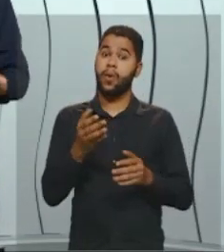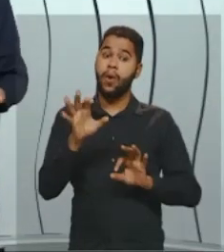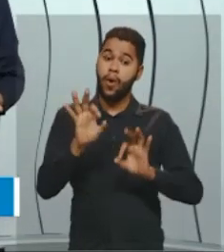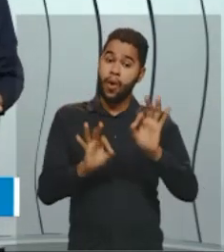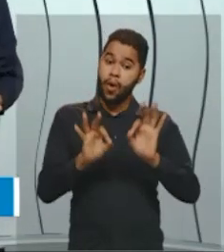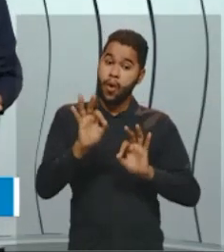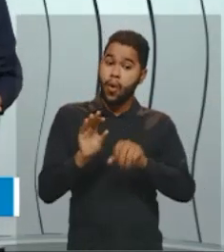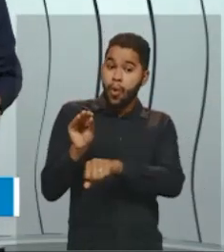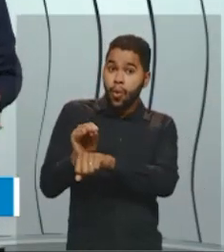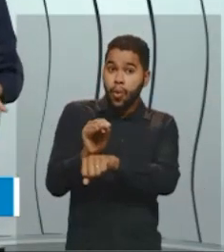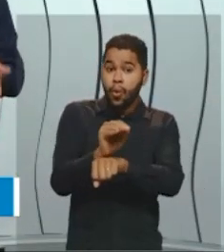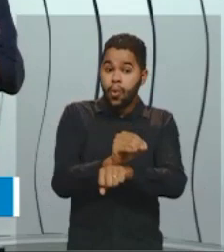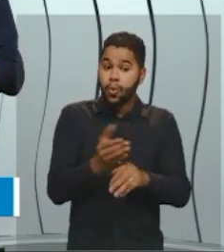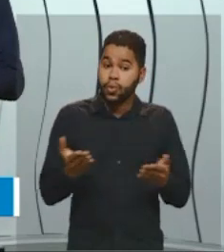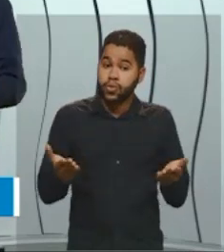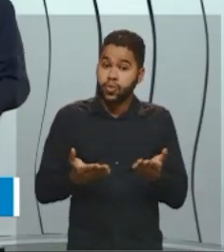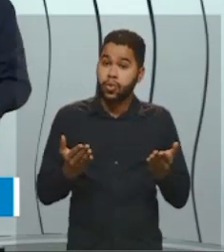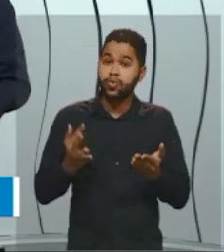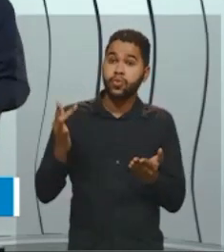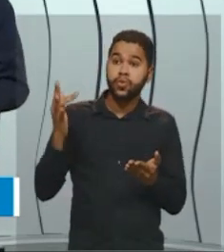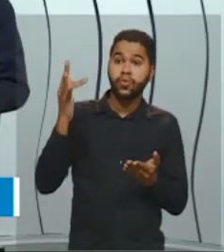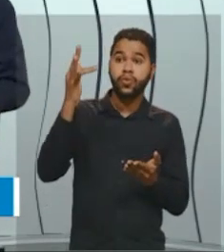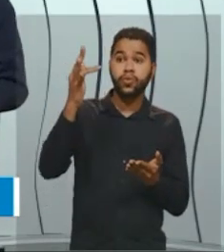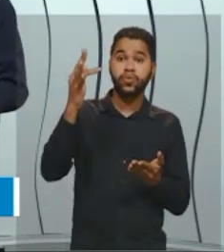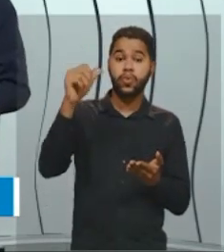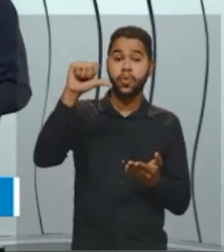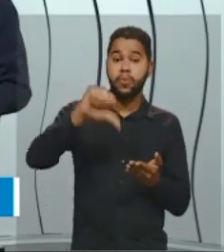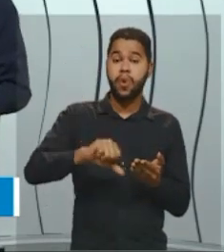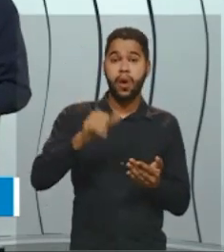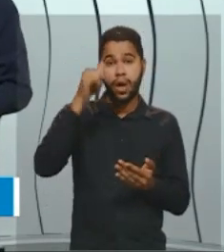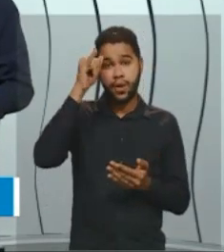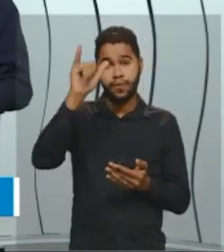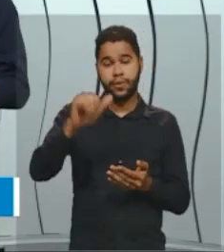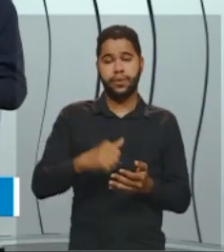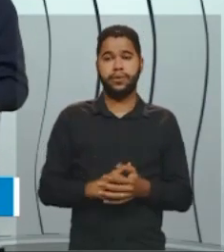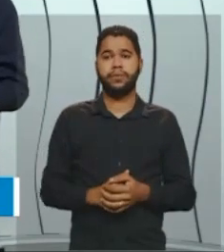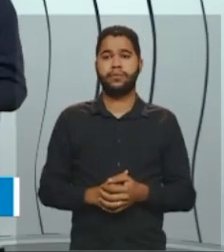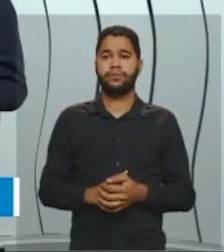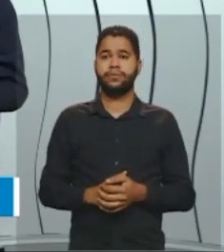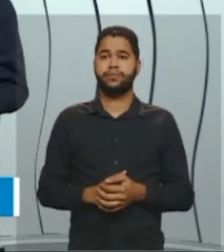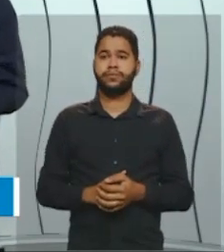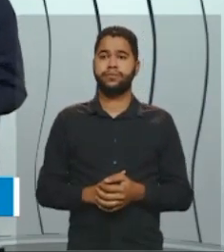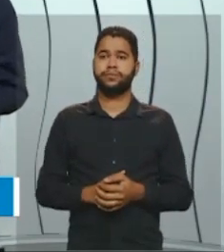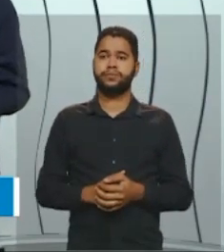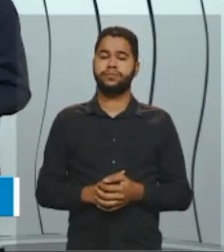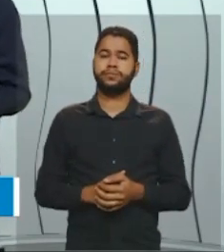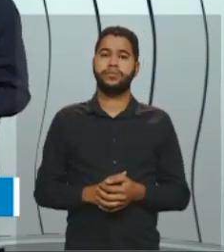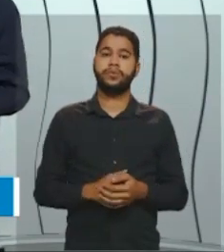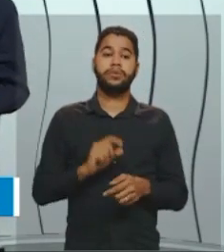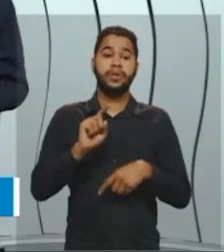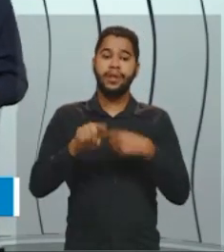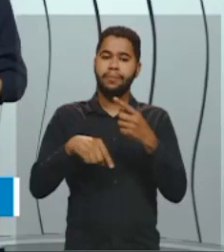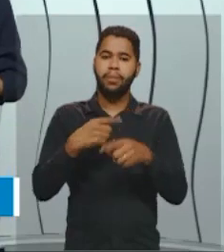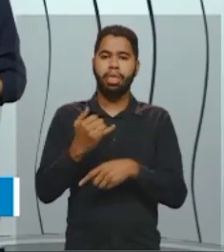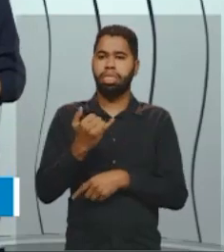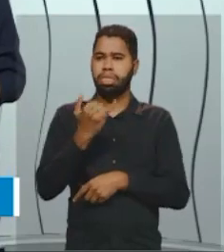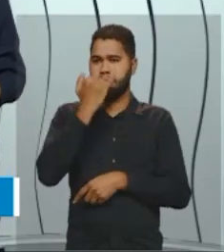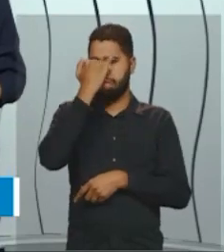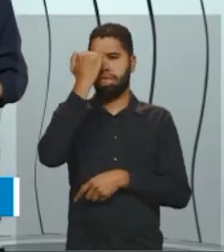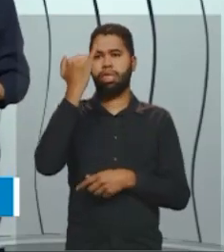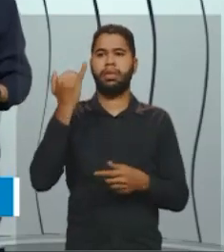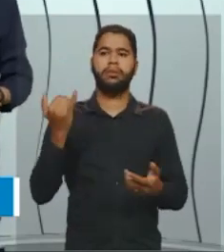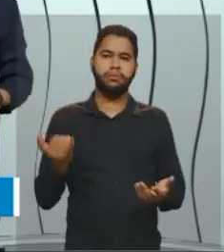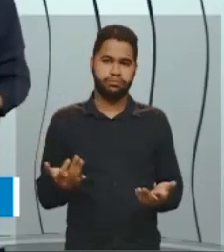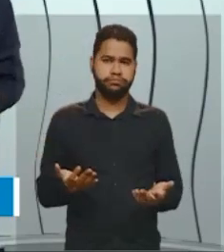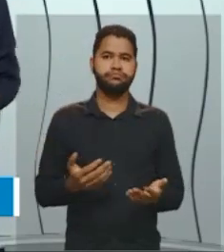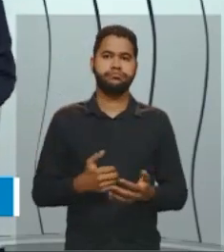não usam o presente também. It's, né? It's too late, está tarde demais, o demais aqui está entrando.